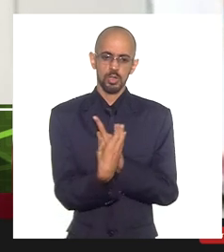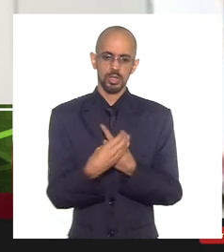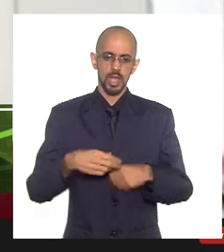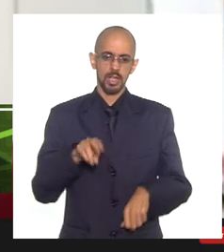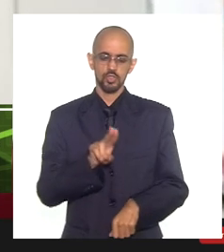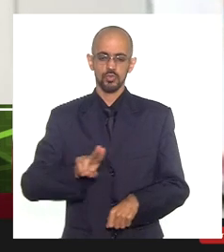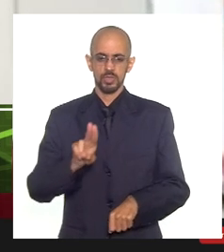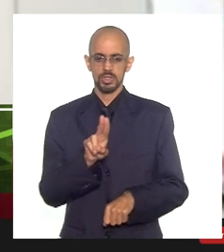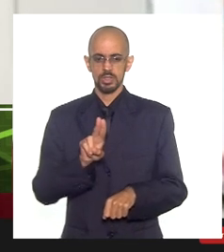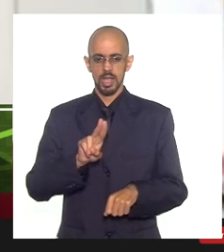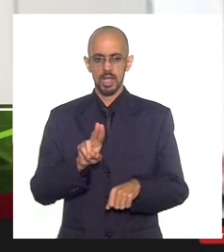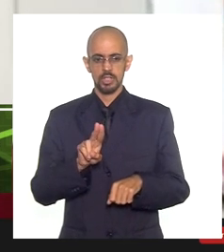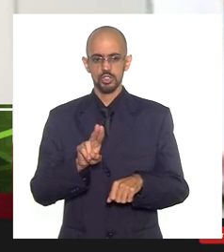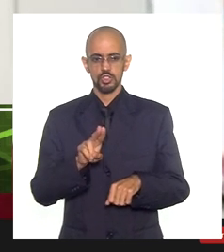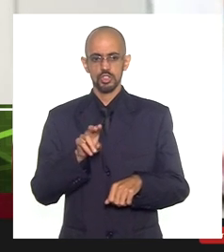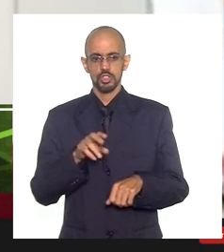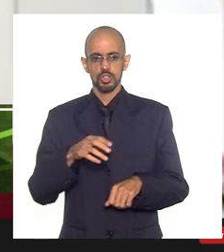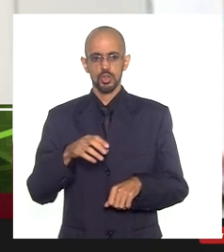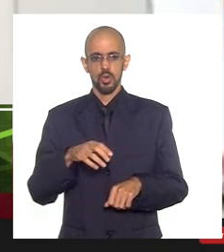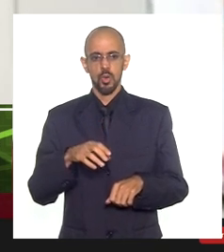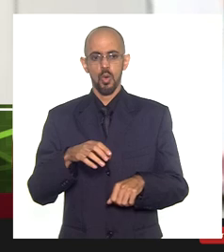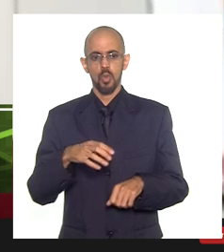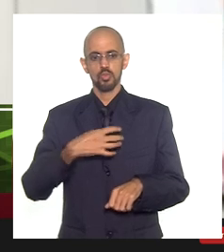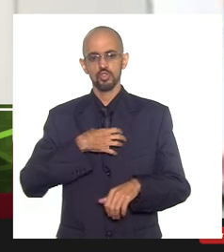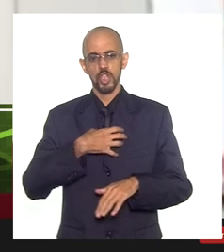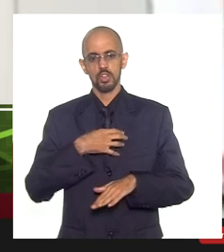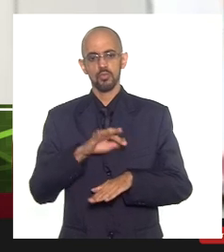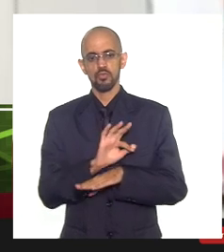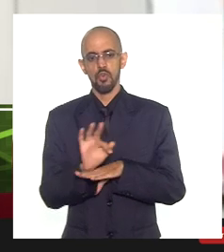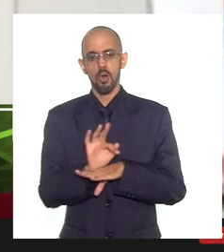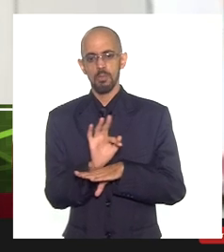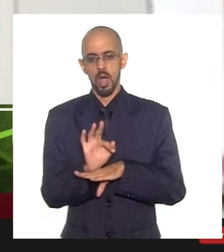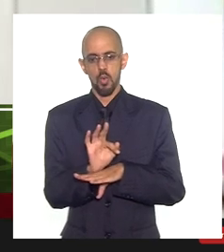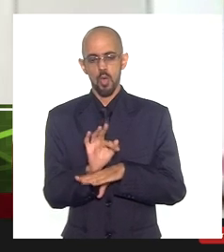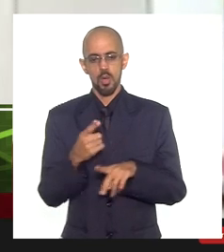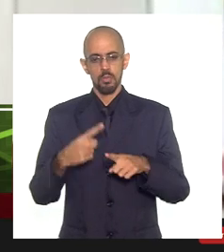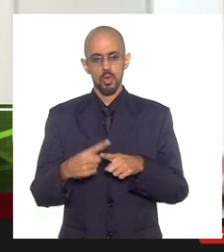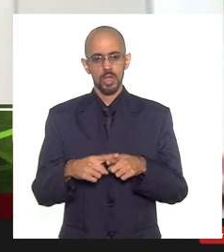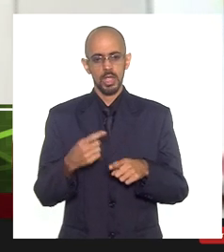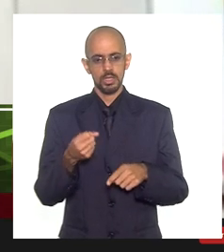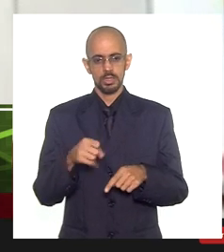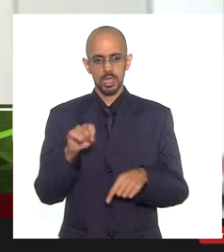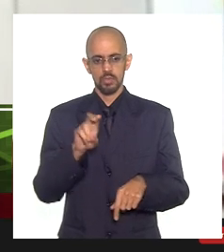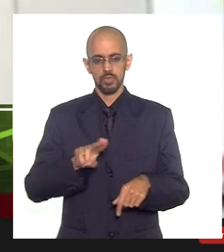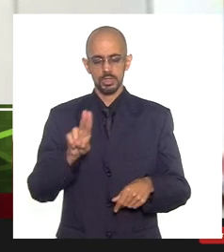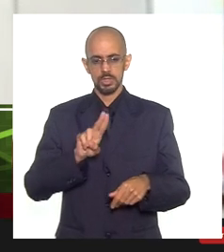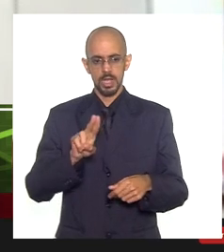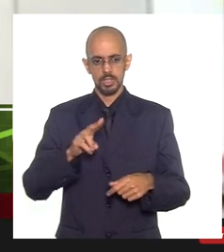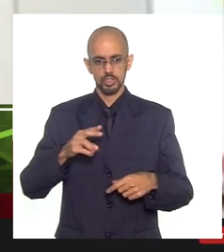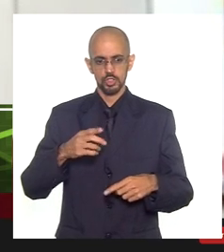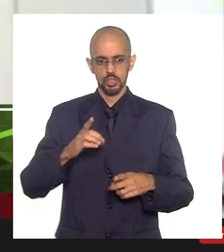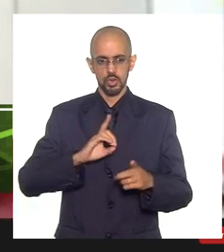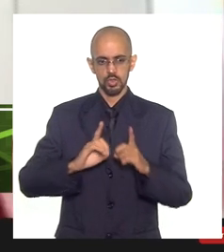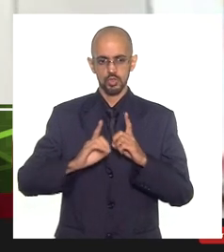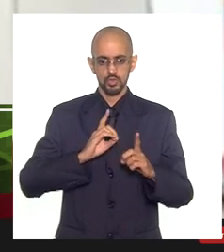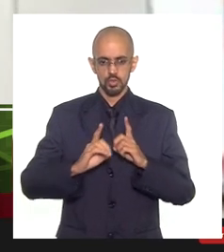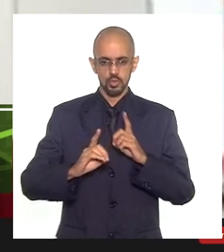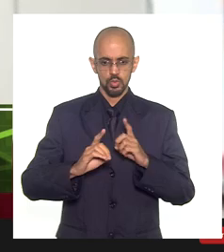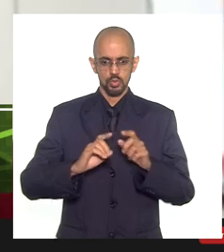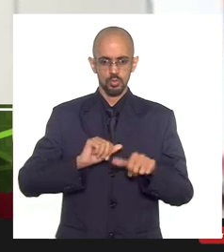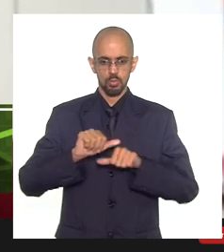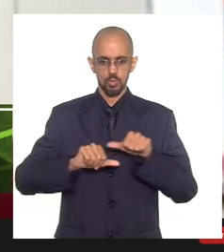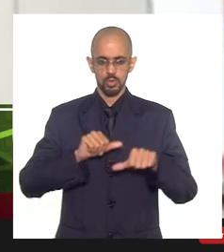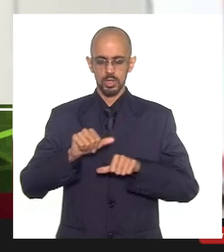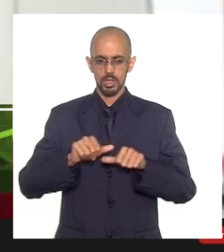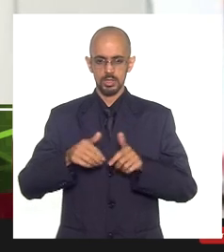formal a gente sabe que por exemplo quando a universidade discute mudança no seu plano